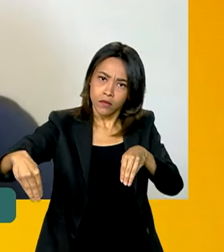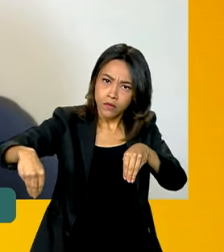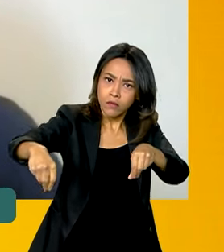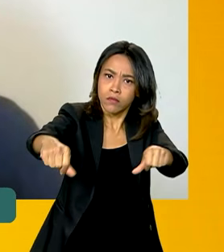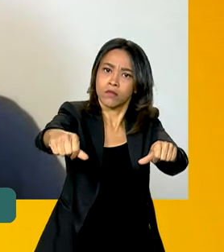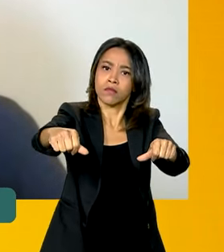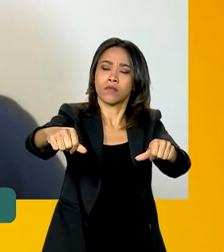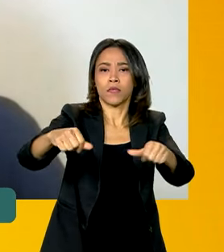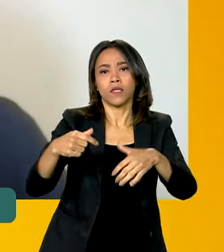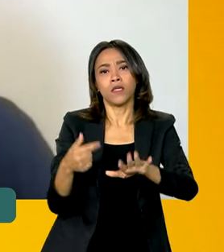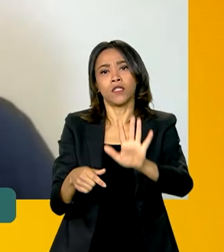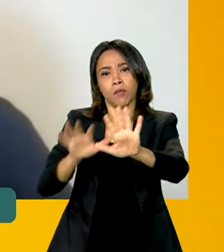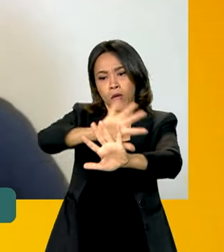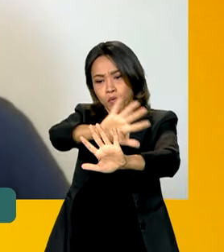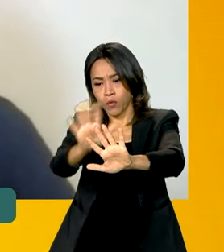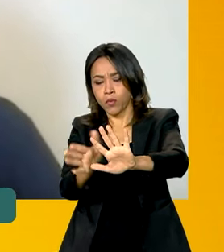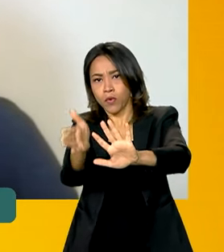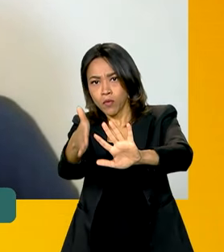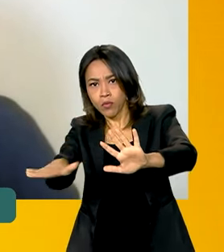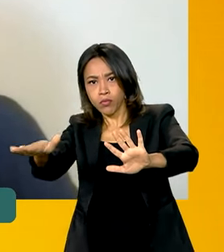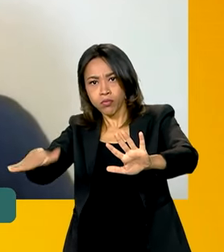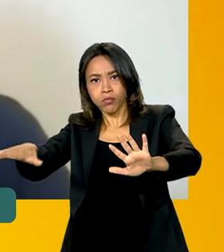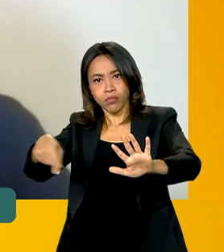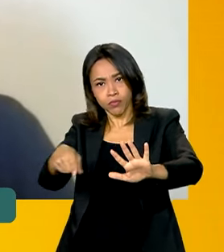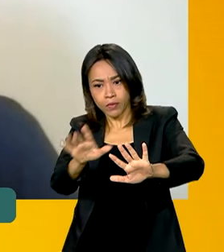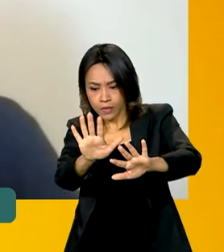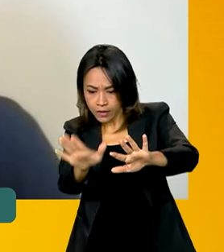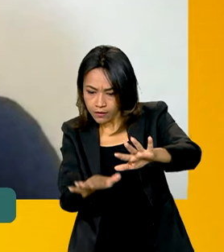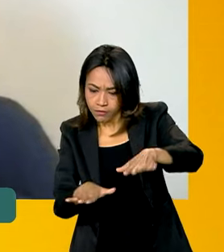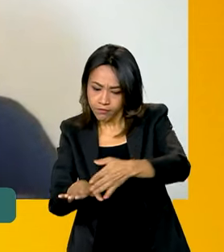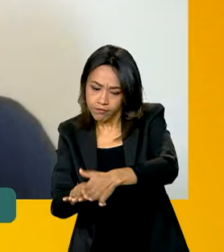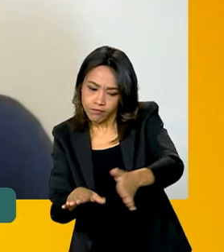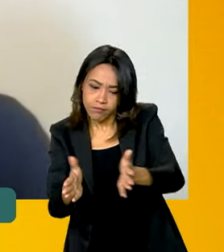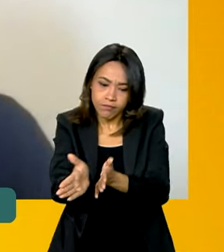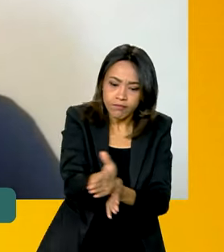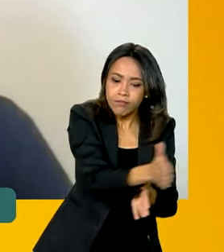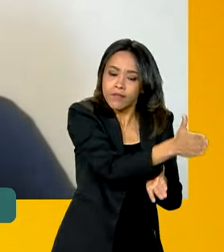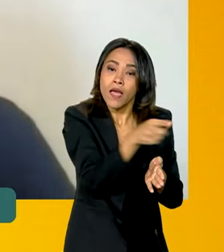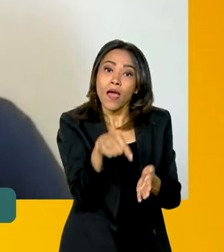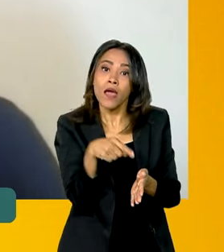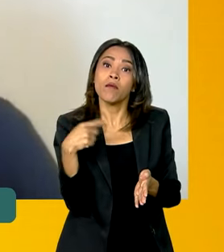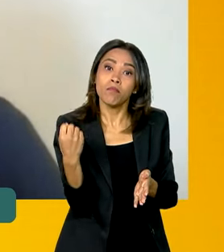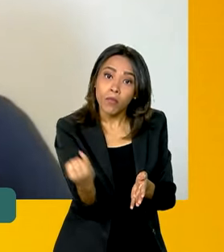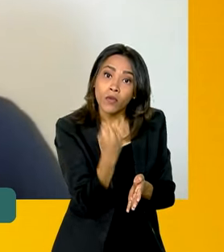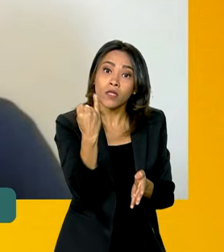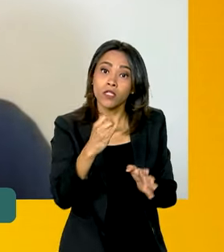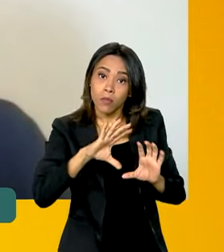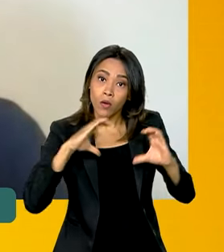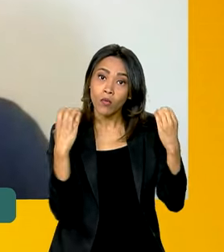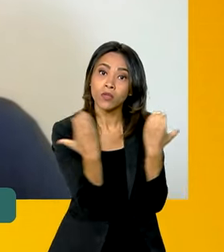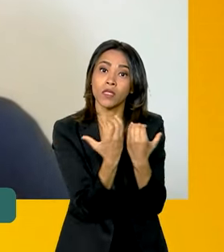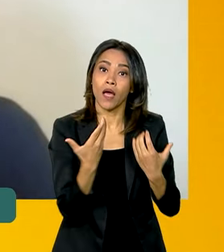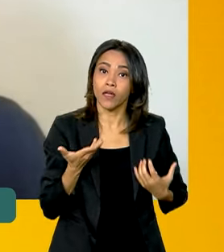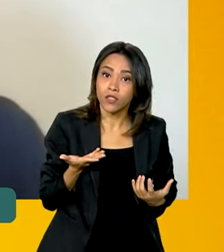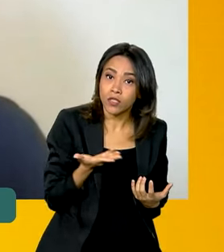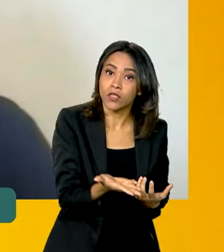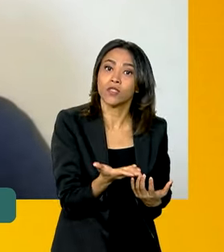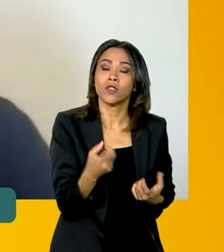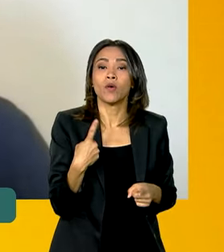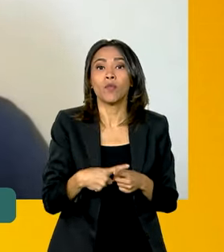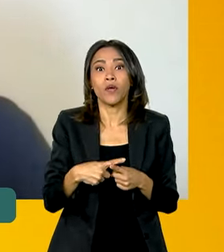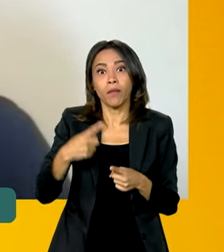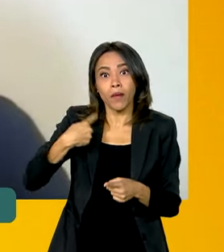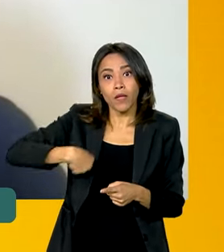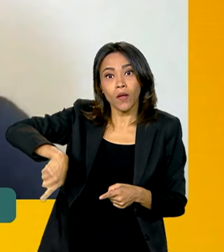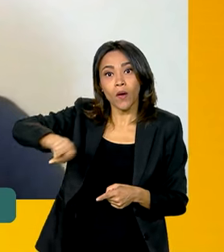serem extremamente importantes para as comunidades locais que ali habitam, eles são, hoje em dia, a nossa